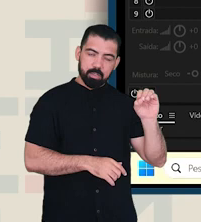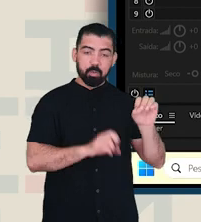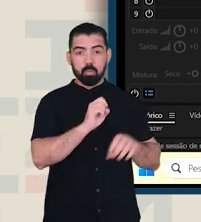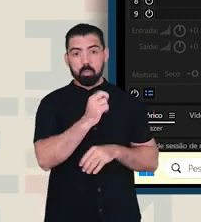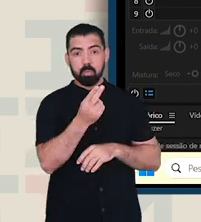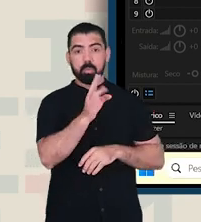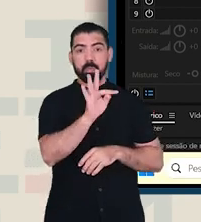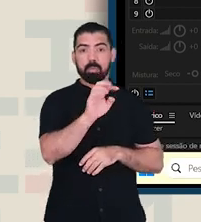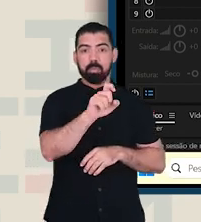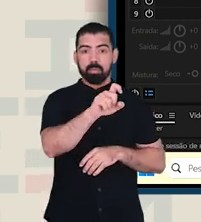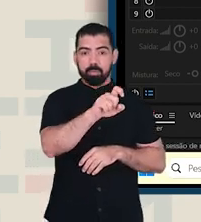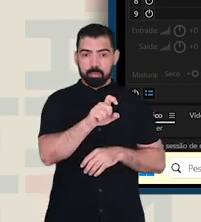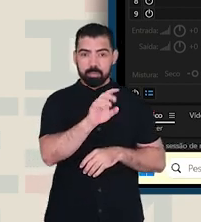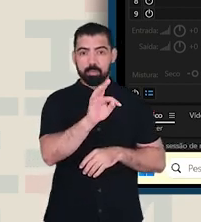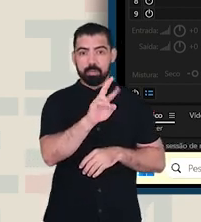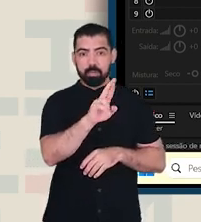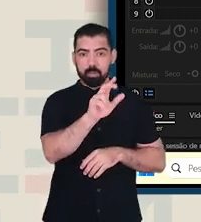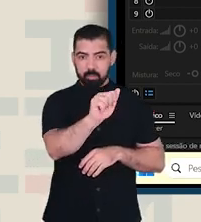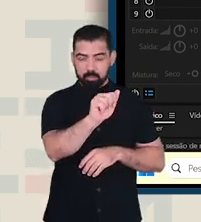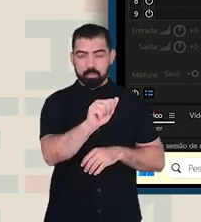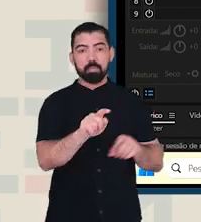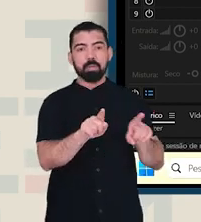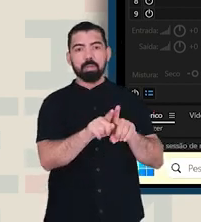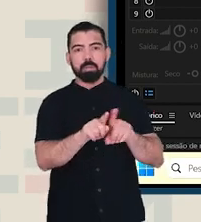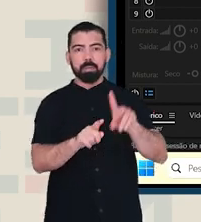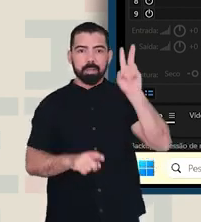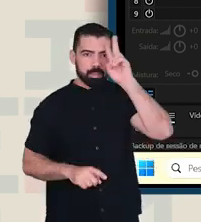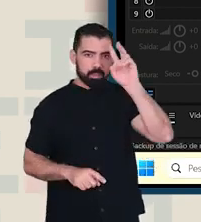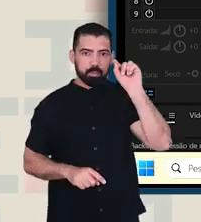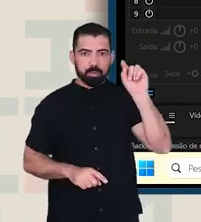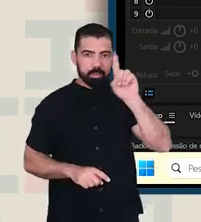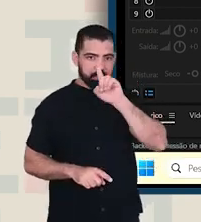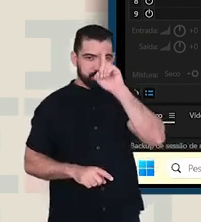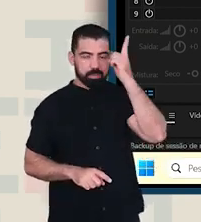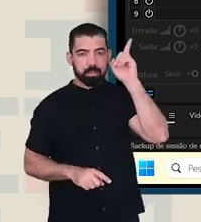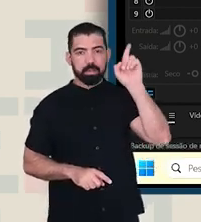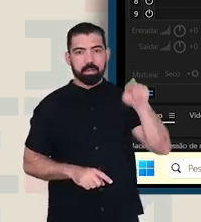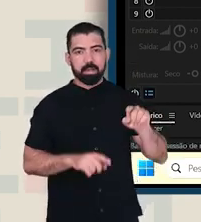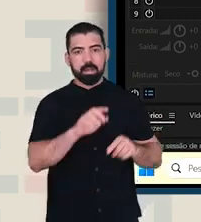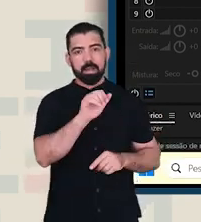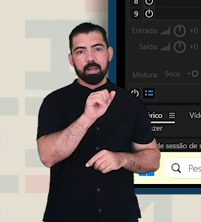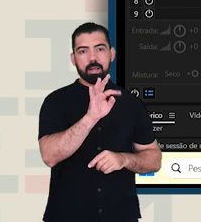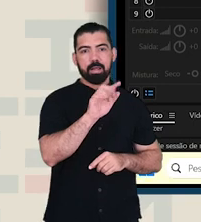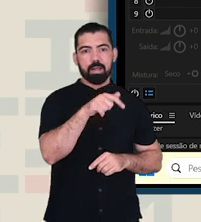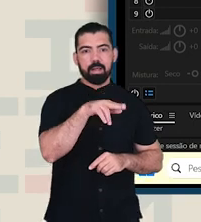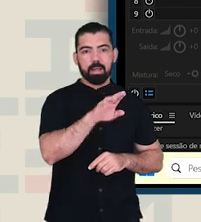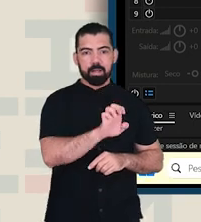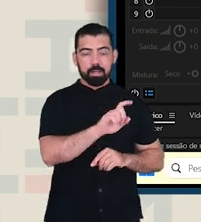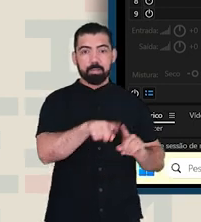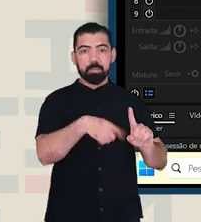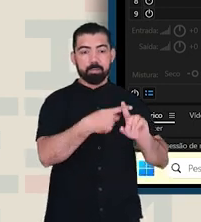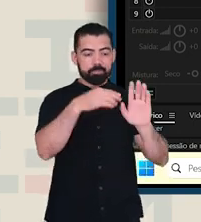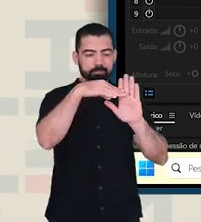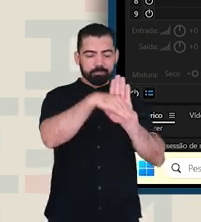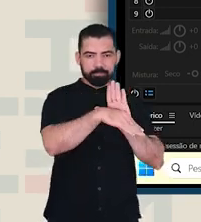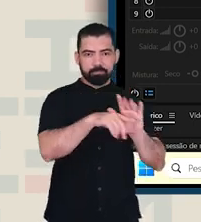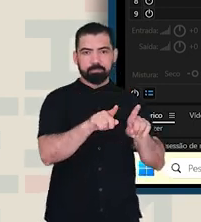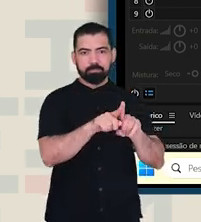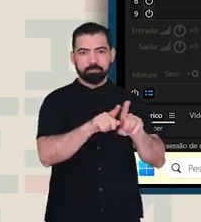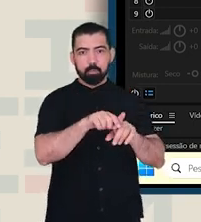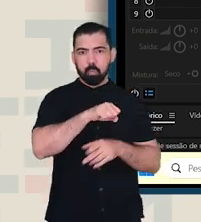textura. Lembramos um pouco também dessa ideia de ataque com decaimento,